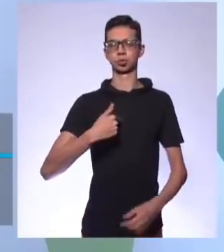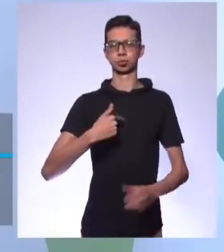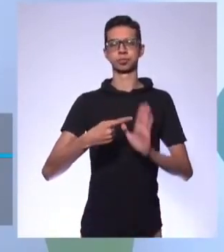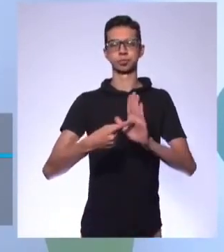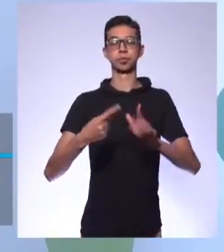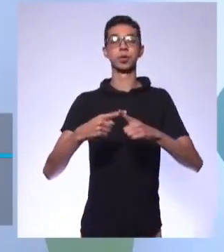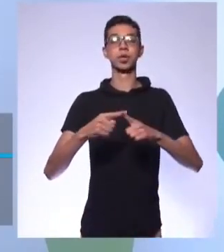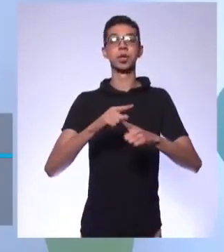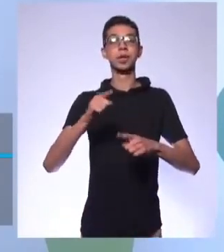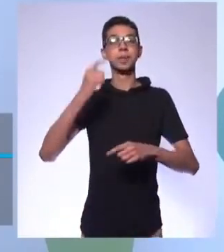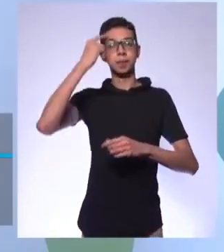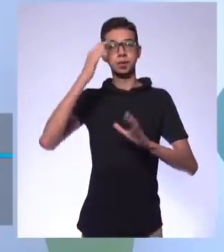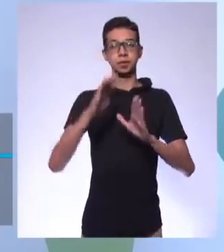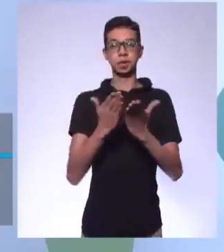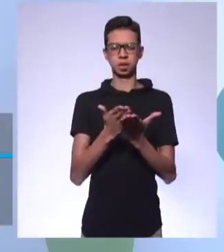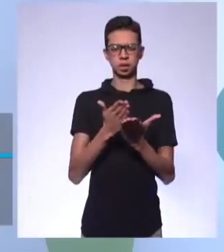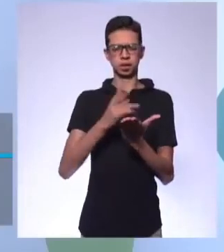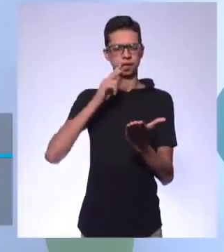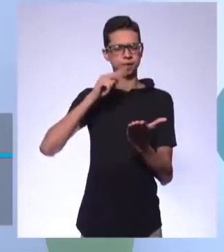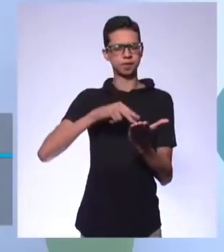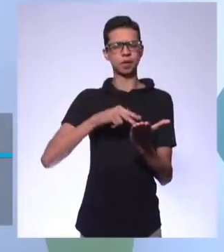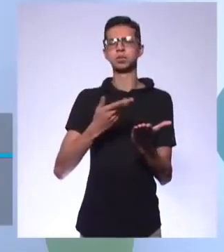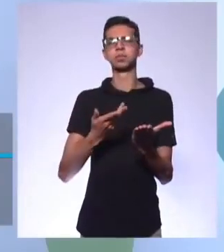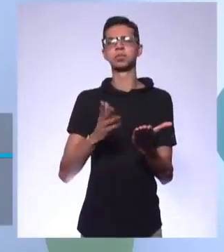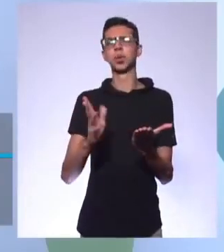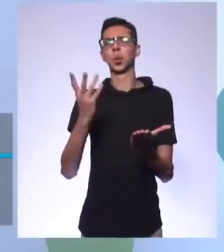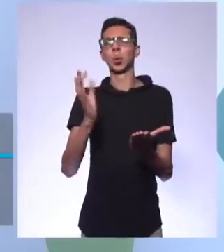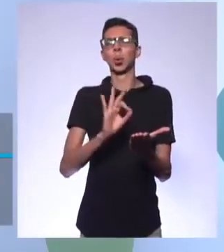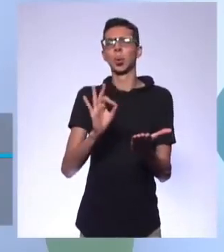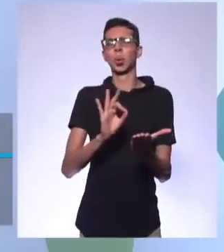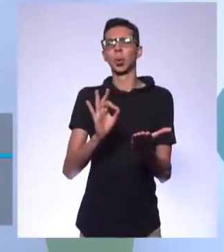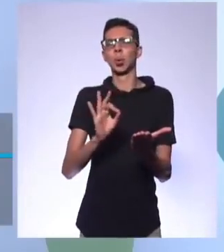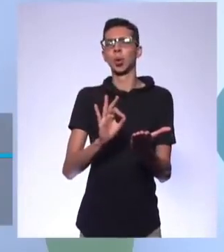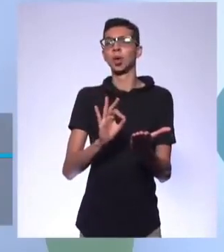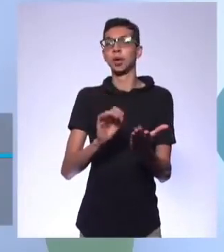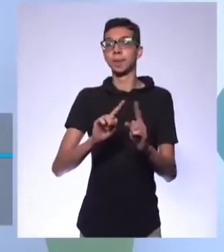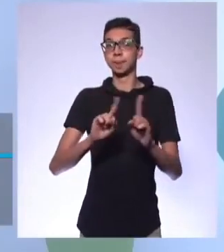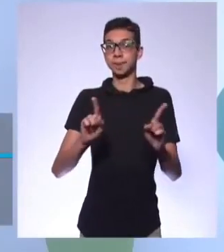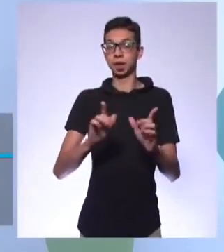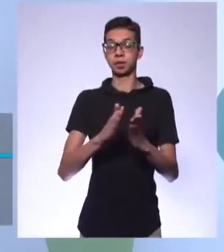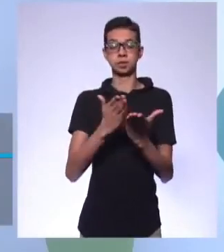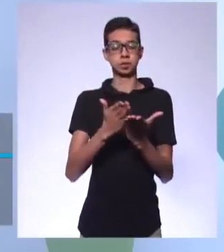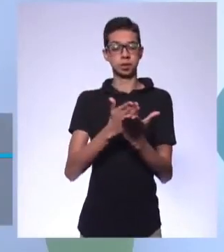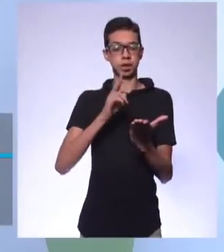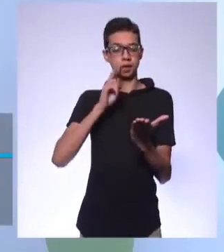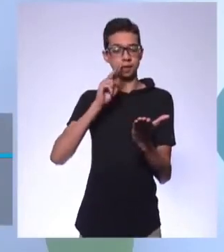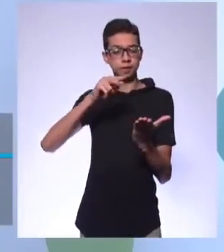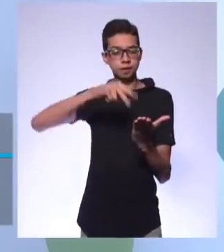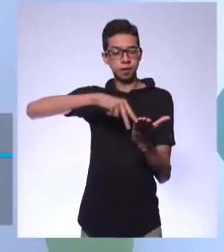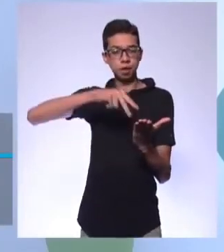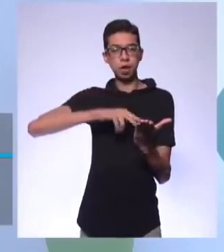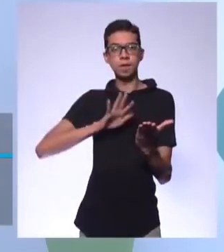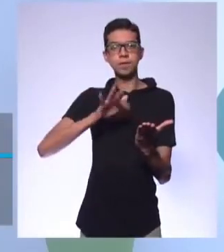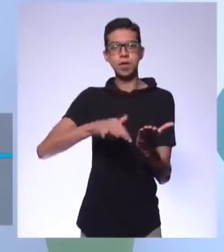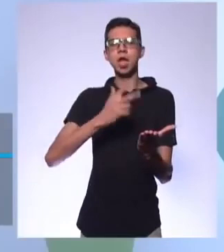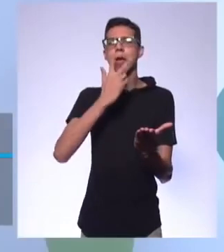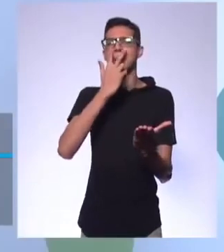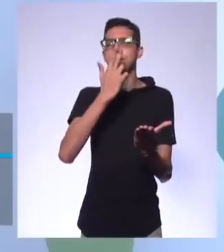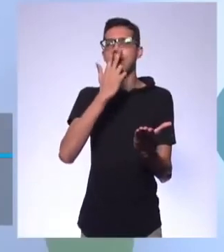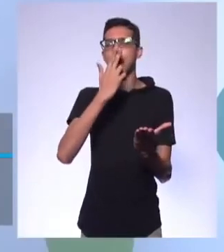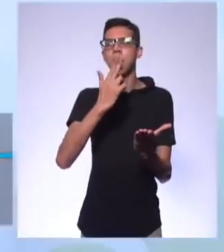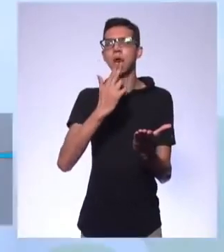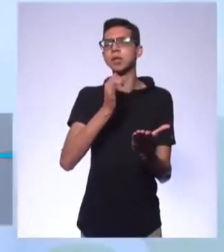vai acontecer, mas tudo está acontecendo. E quando você termina de ler o livro, ele parece que ele leu você. É